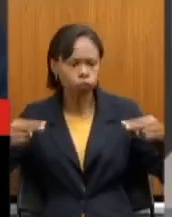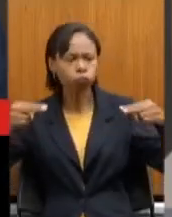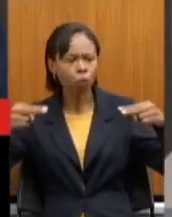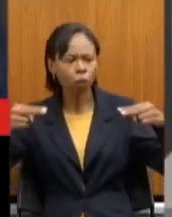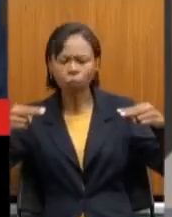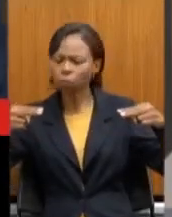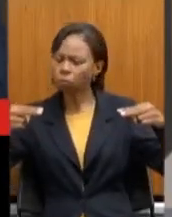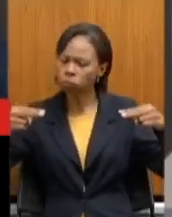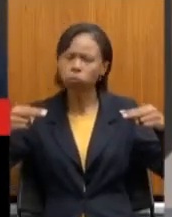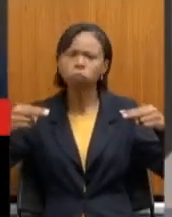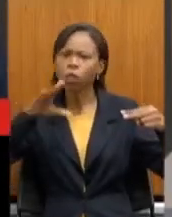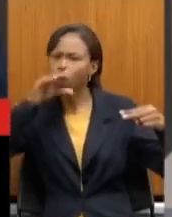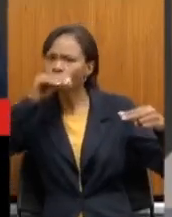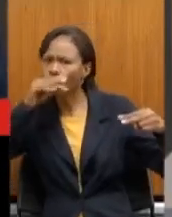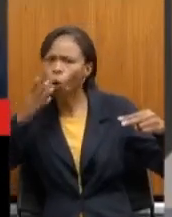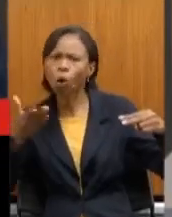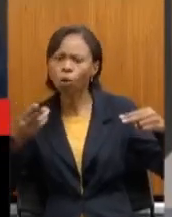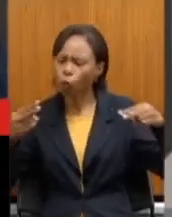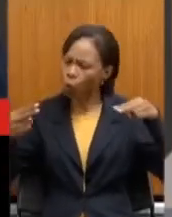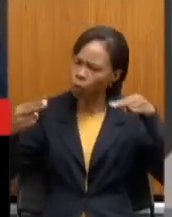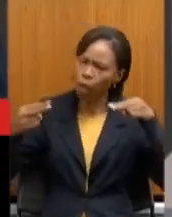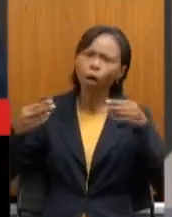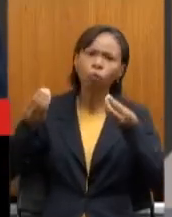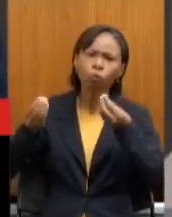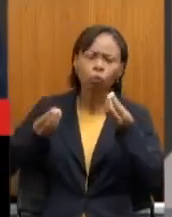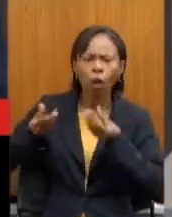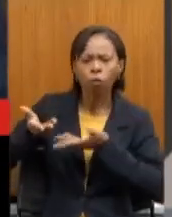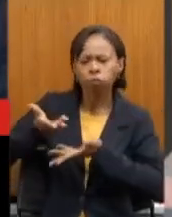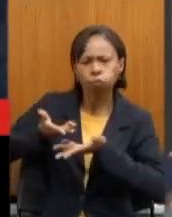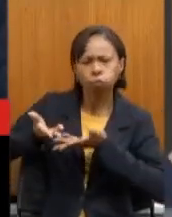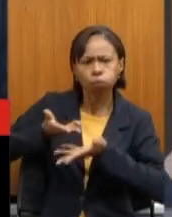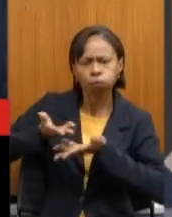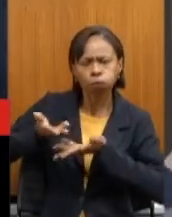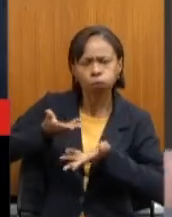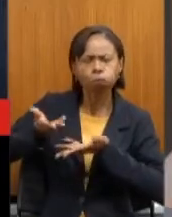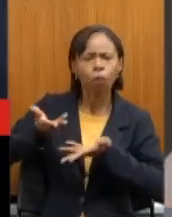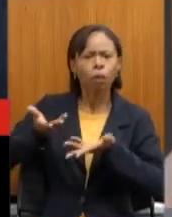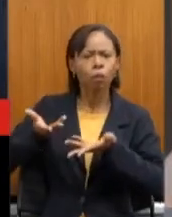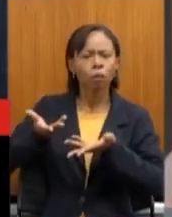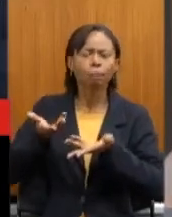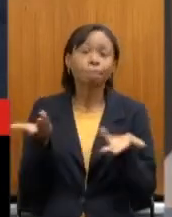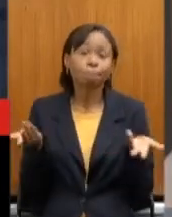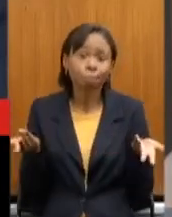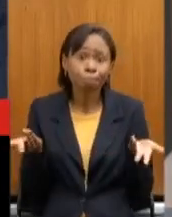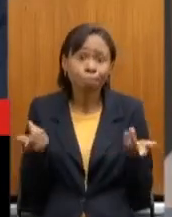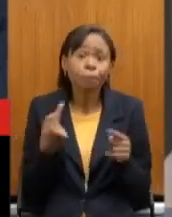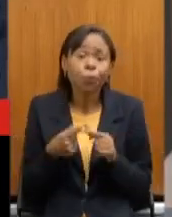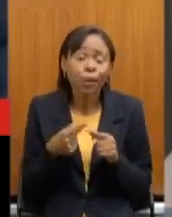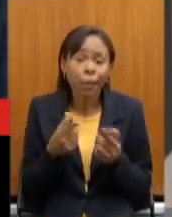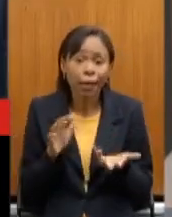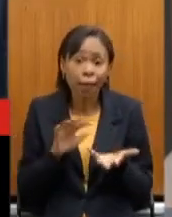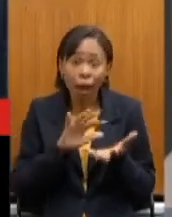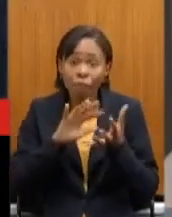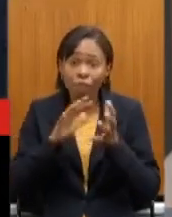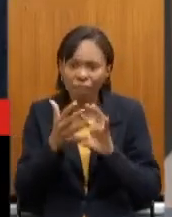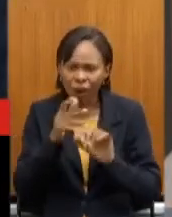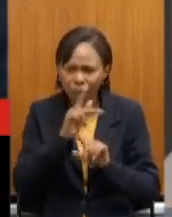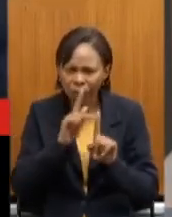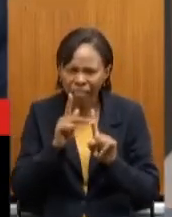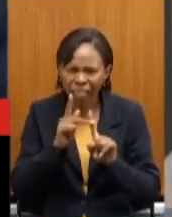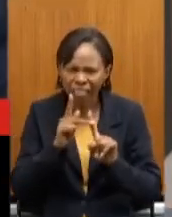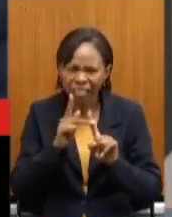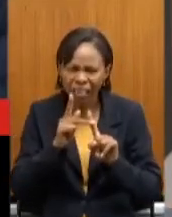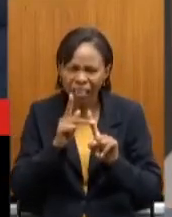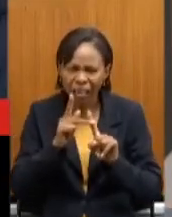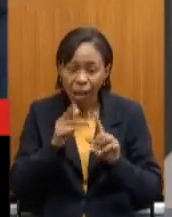servidores públicos e dá tempo para que o debate aconteça porque encaminhar uma reforma aos 45 do segundo tempo